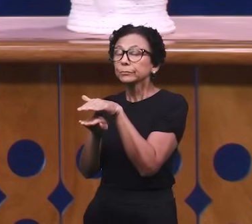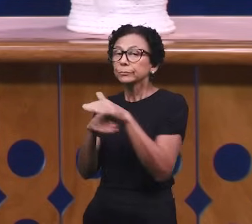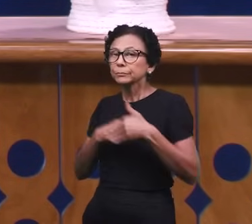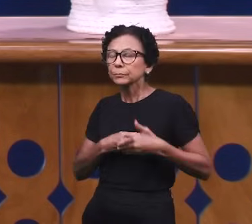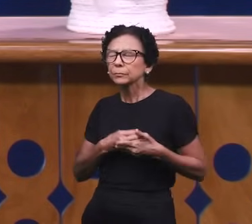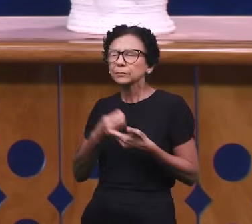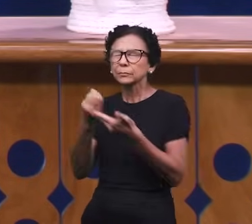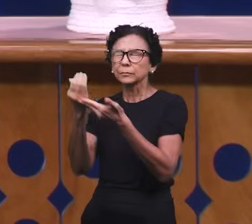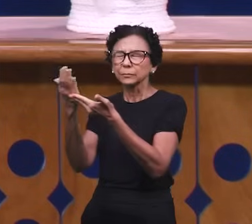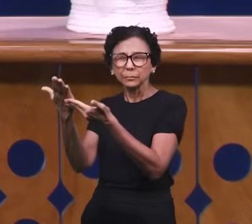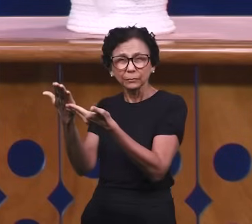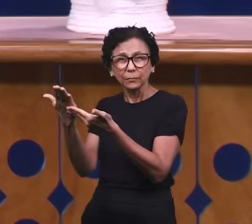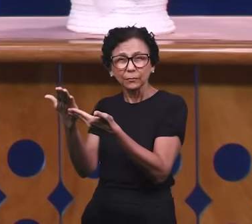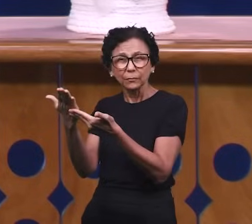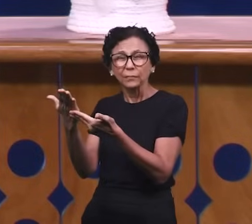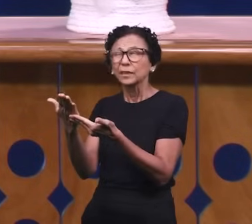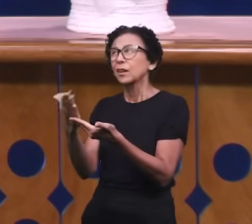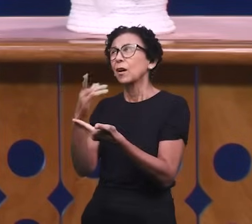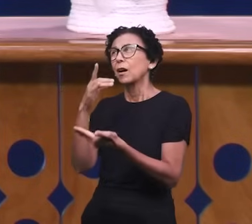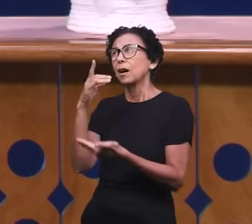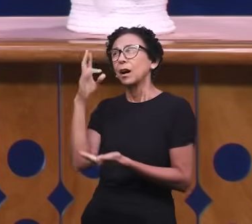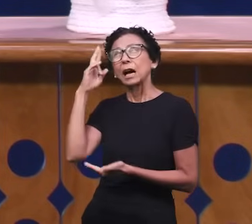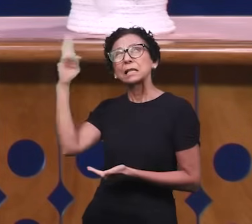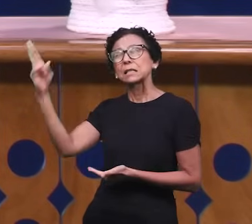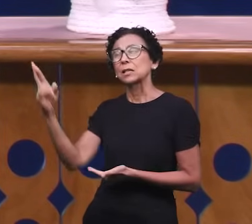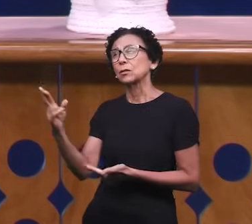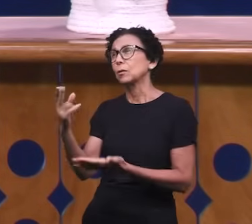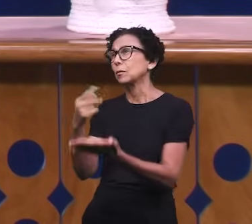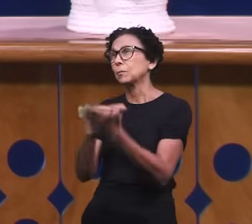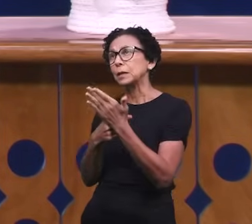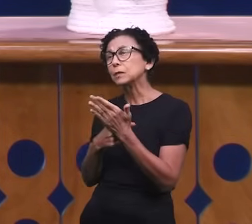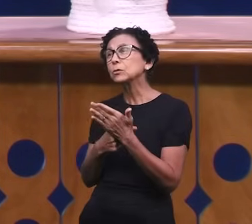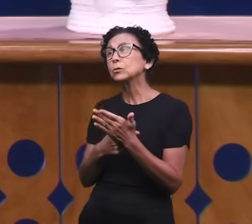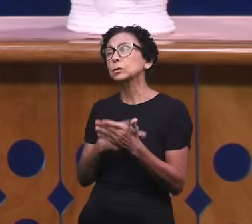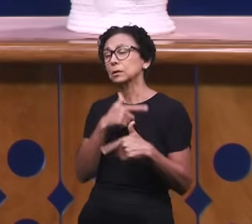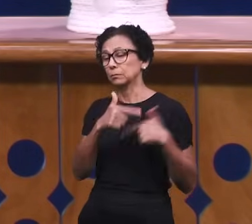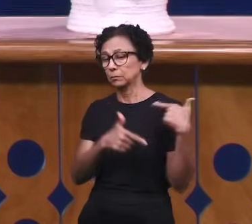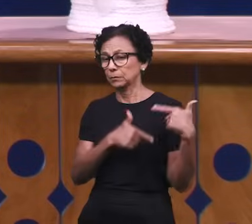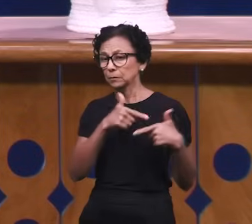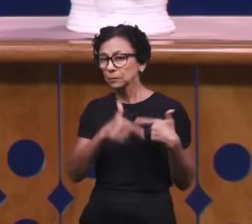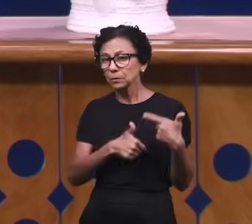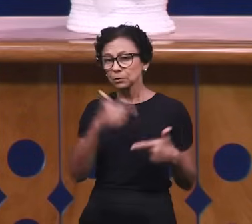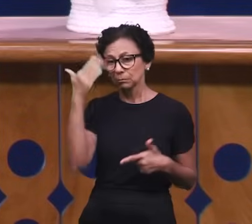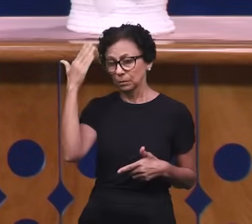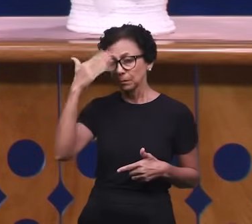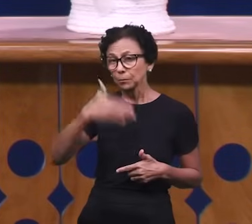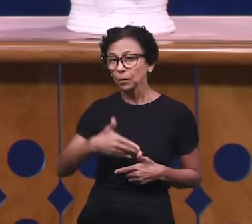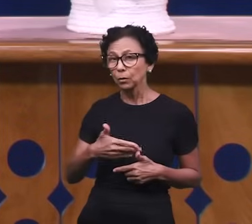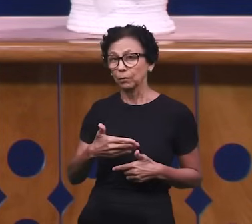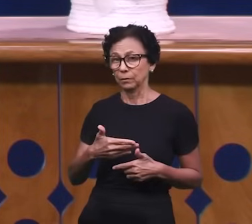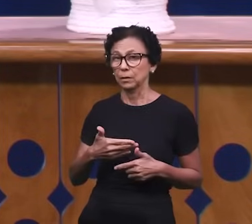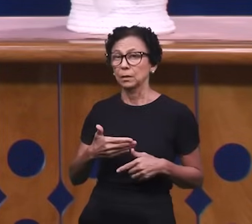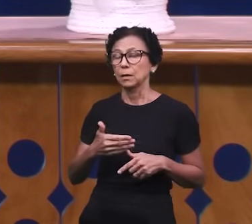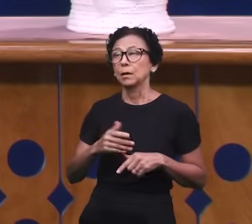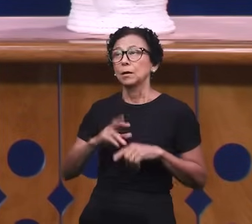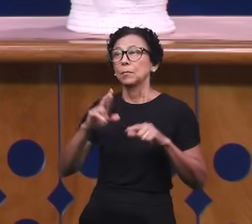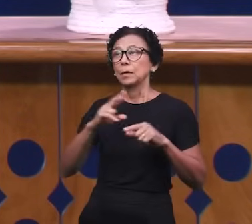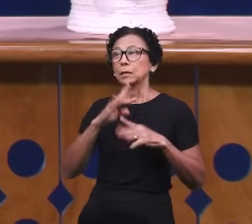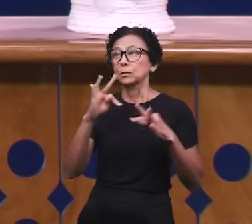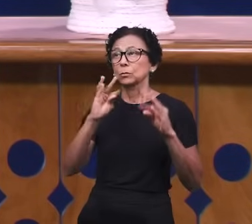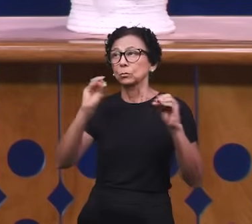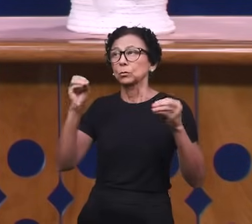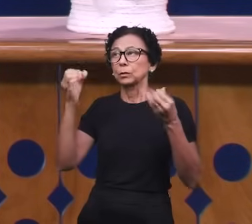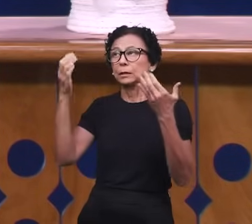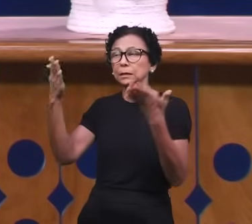submetemos a ele, nos entregamos a ele, dizemos: "Senhor, essa batalha é tua, essa guerra é tua." A ao Senhor pertence